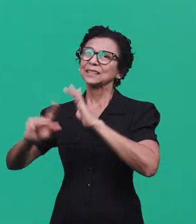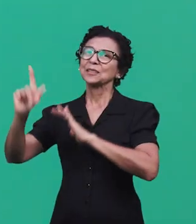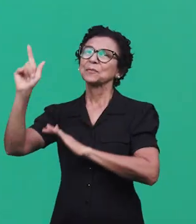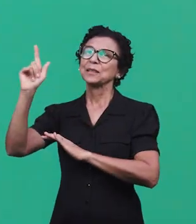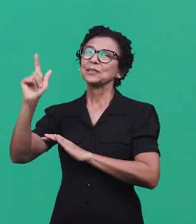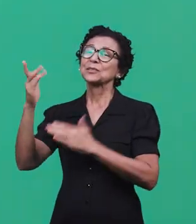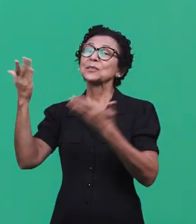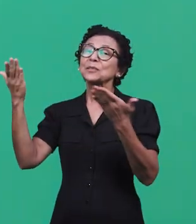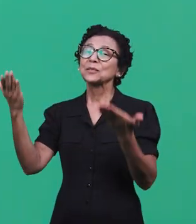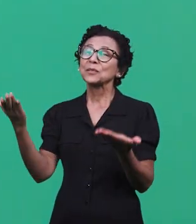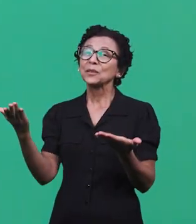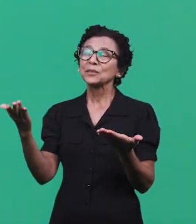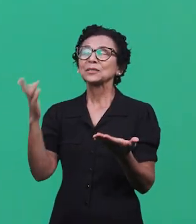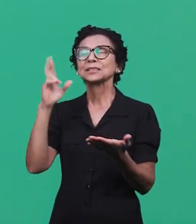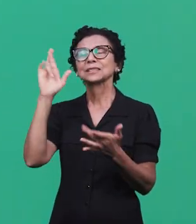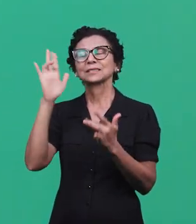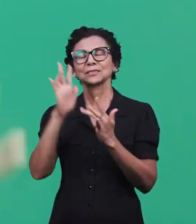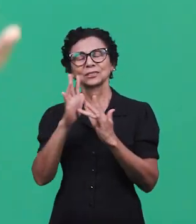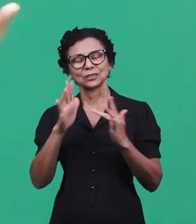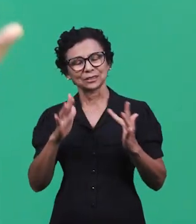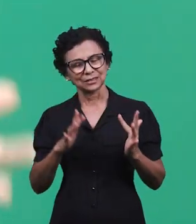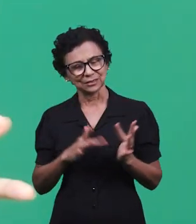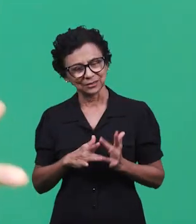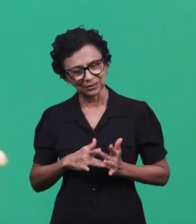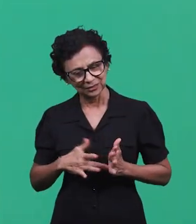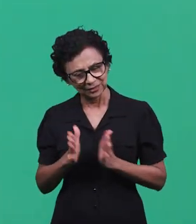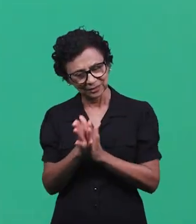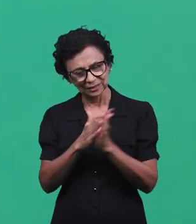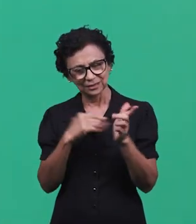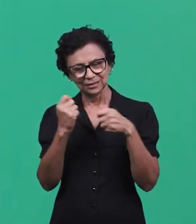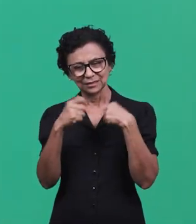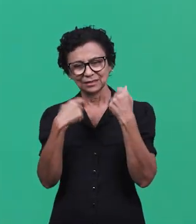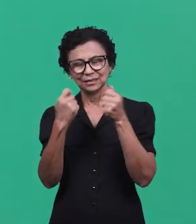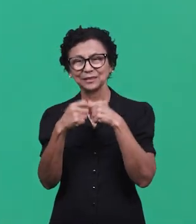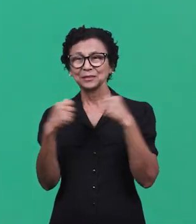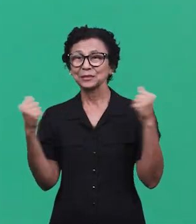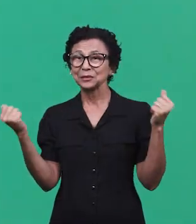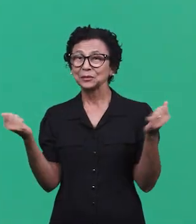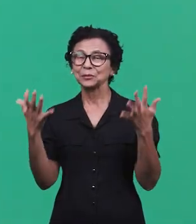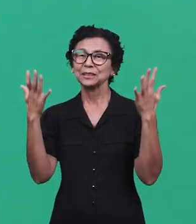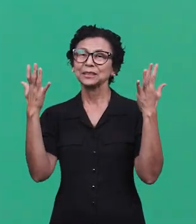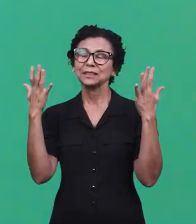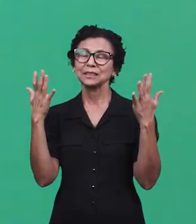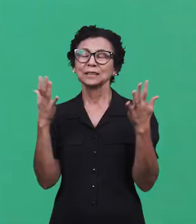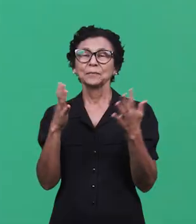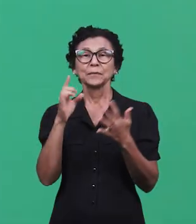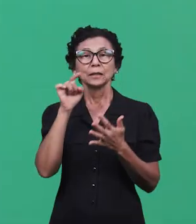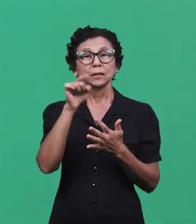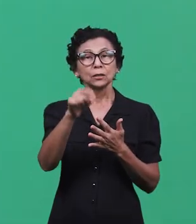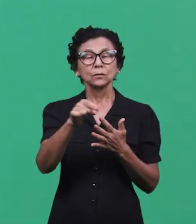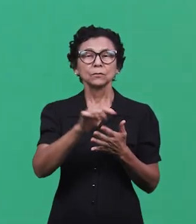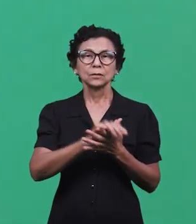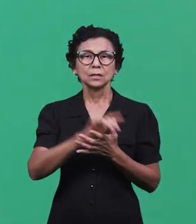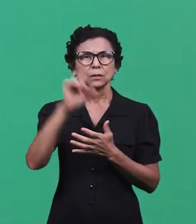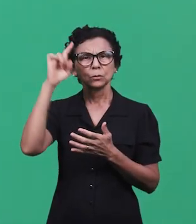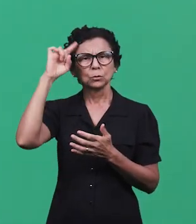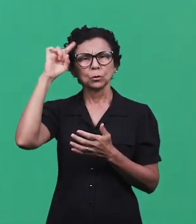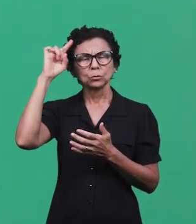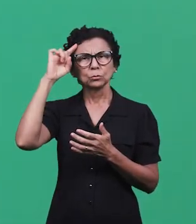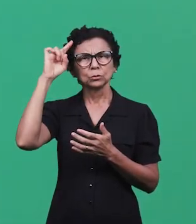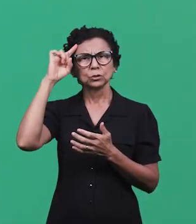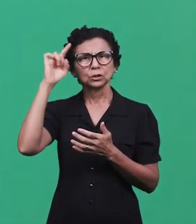para morar no céu com o Senhor Jesus. Aleluia, que a cada dia você possa ouvir